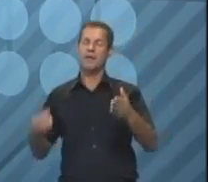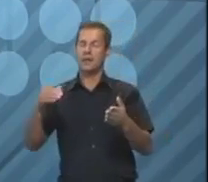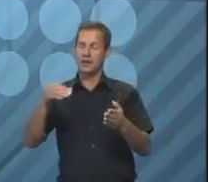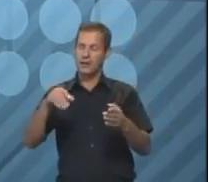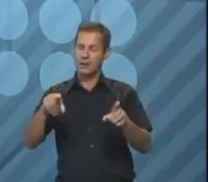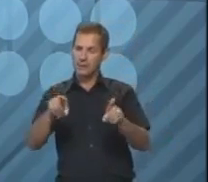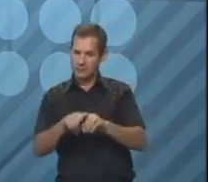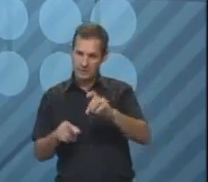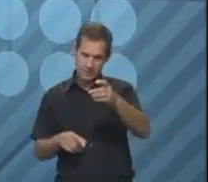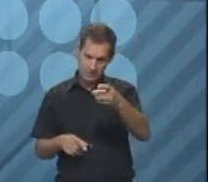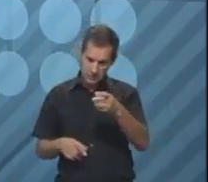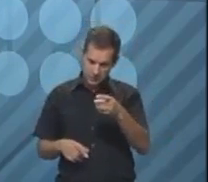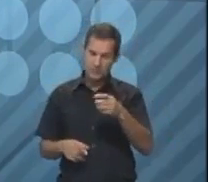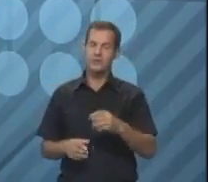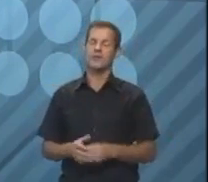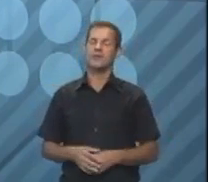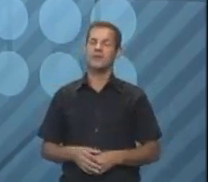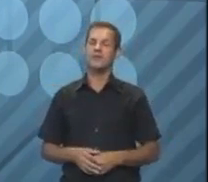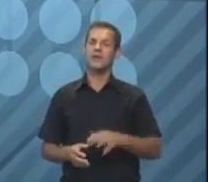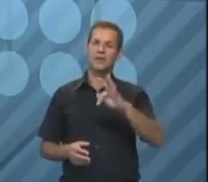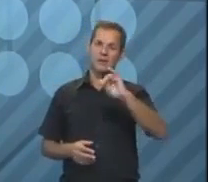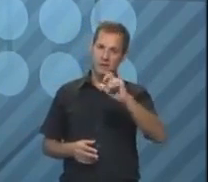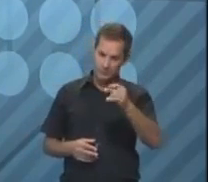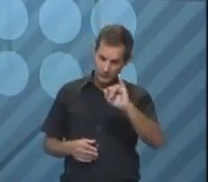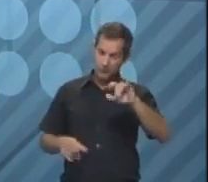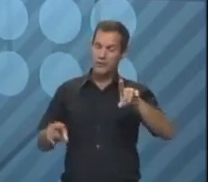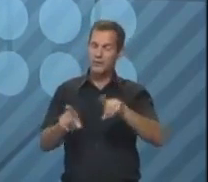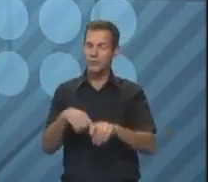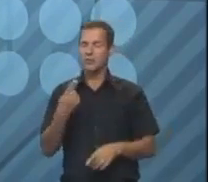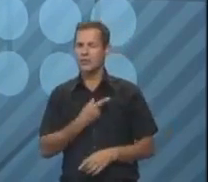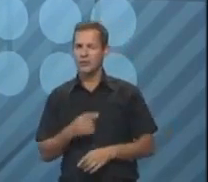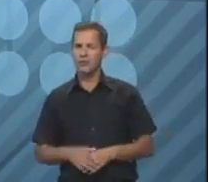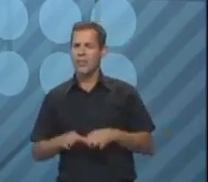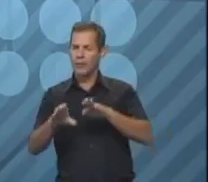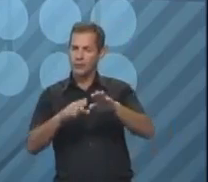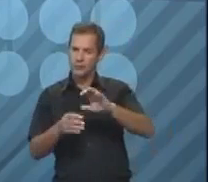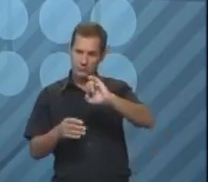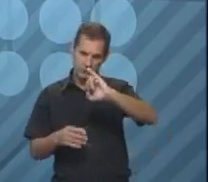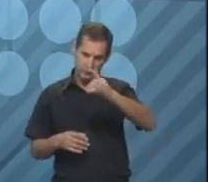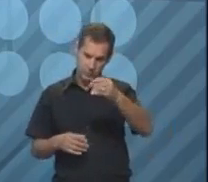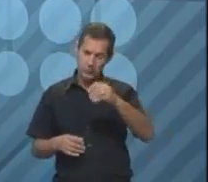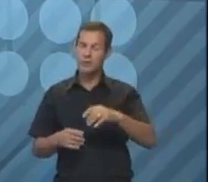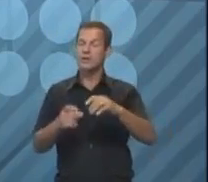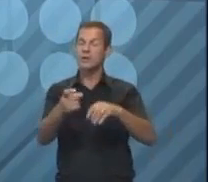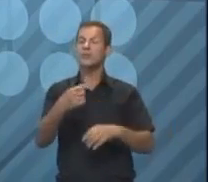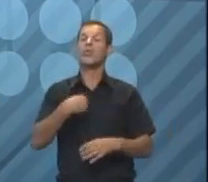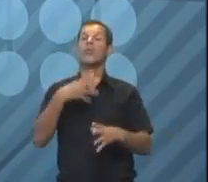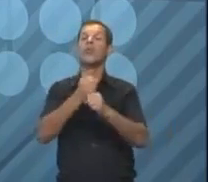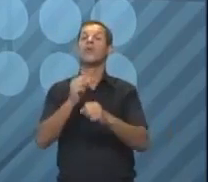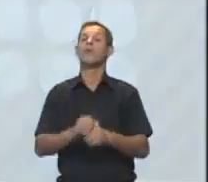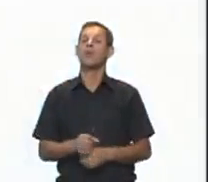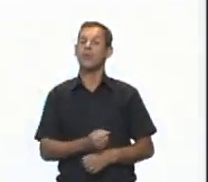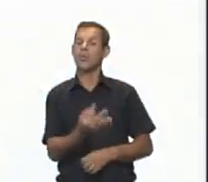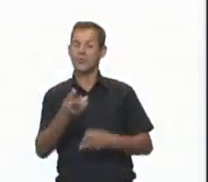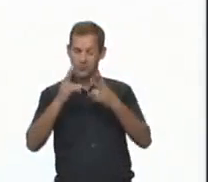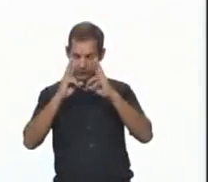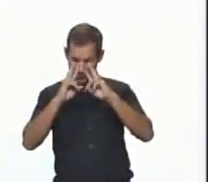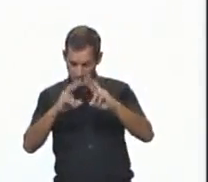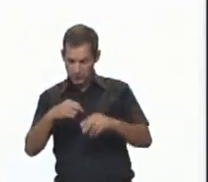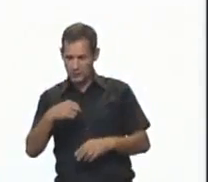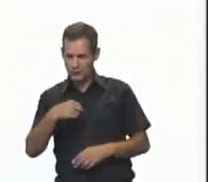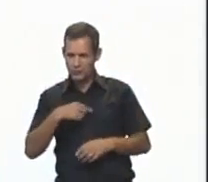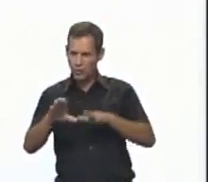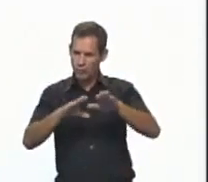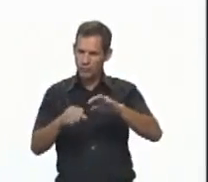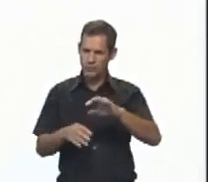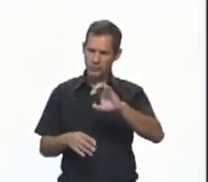quadrado dx. Agora nós vamos ver se eu rotaciono a minha região em torno do eixo x, como que eu calculo esse volume? Se eu rotaciono em